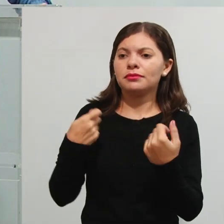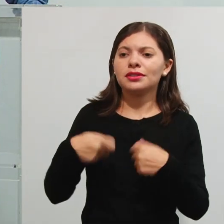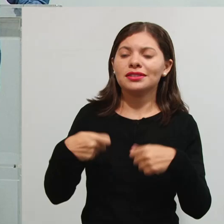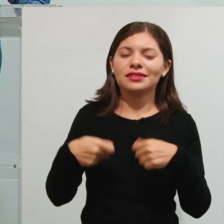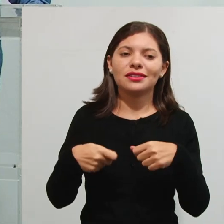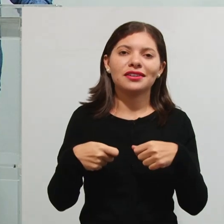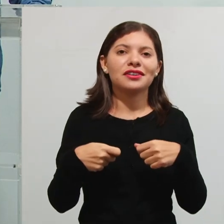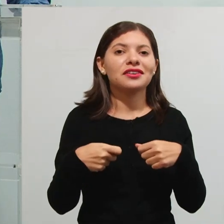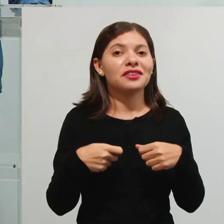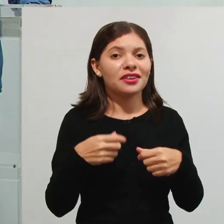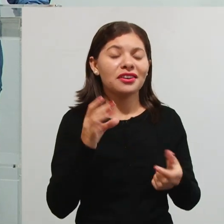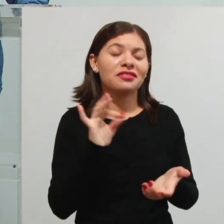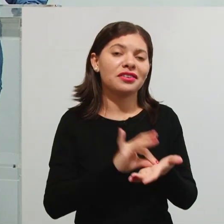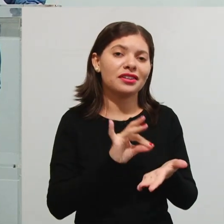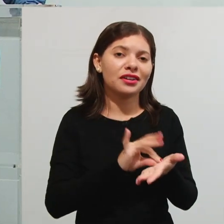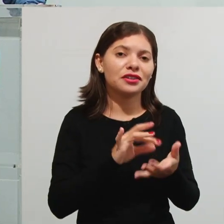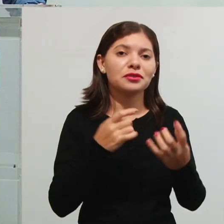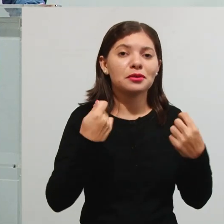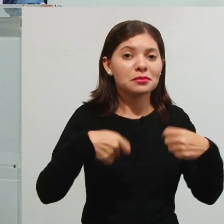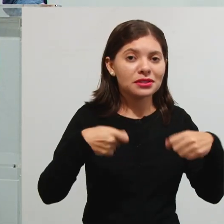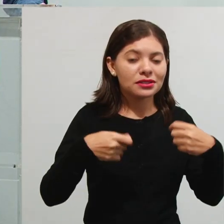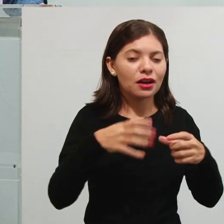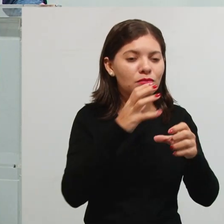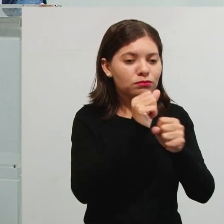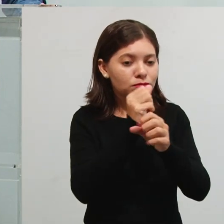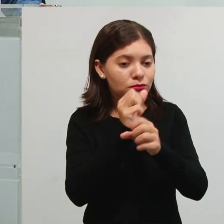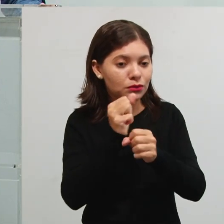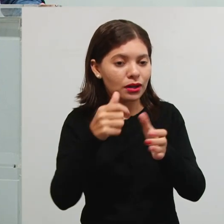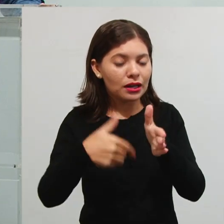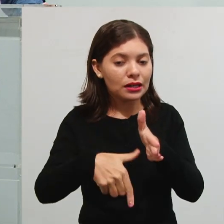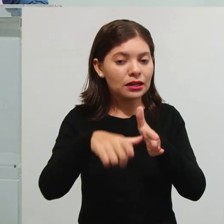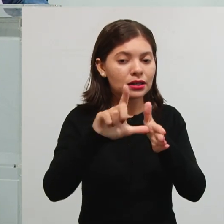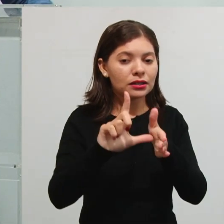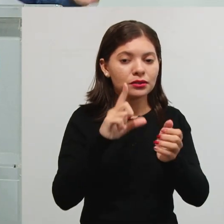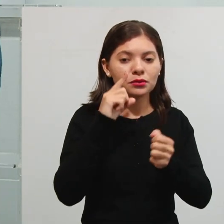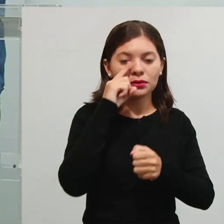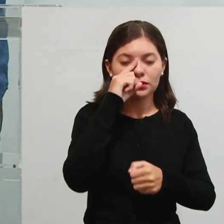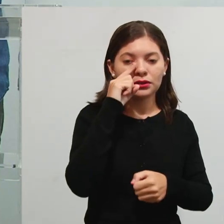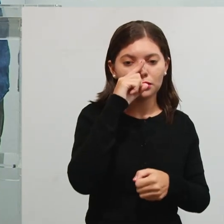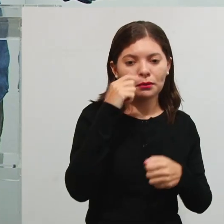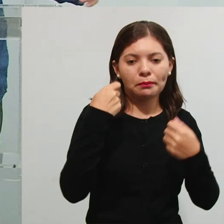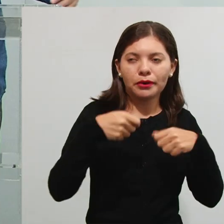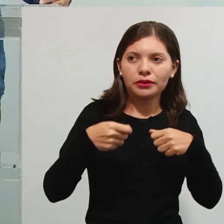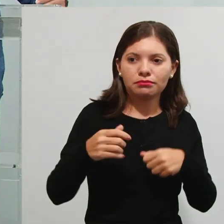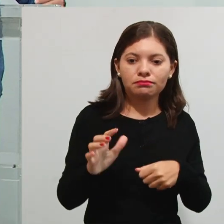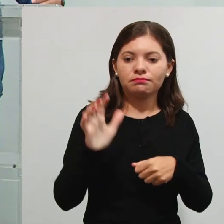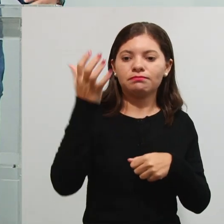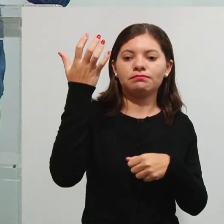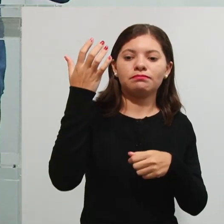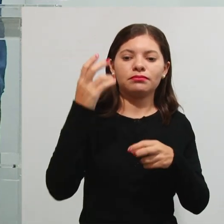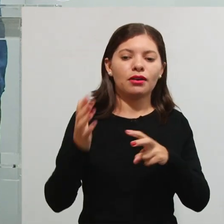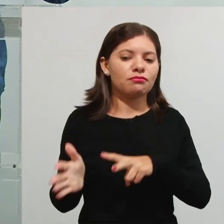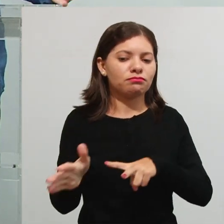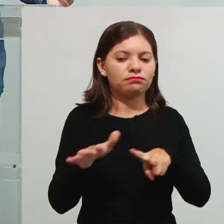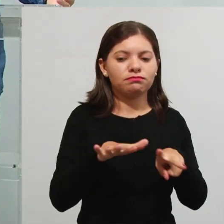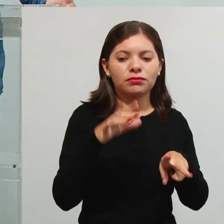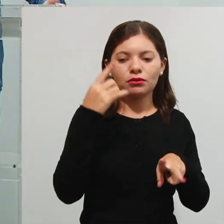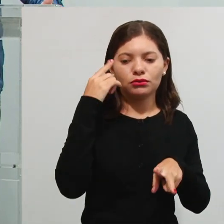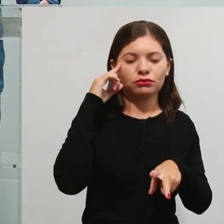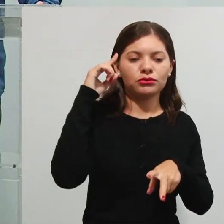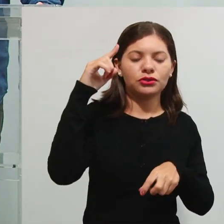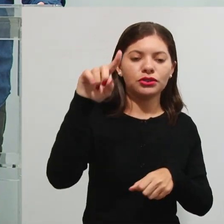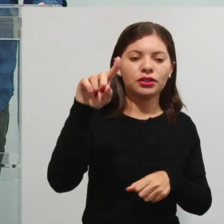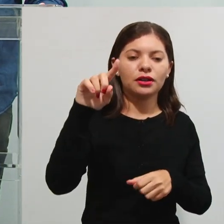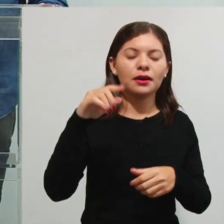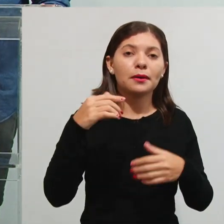você precisa calcular aqueles riscos, tá? Tudo bem que os riscos podem surgir de uma semana para outra, de um dia para outro,